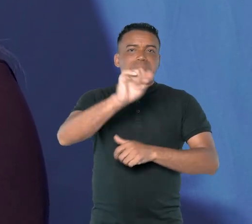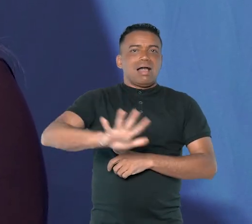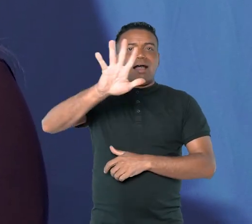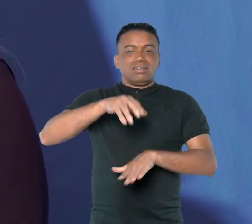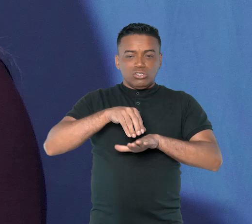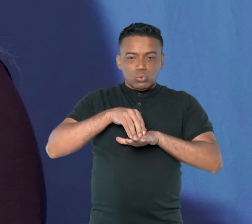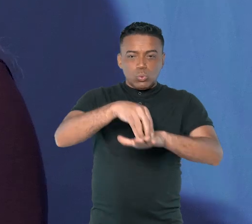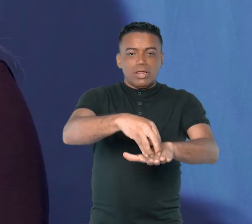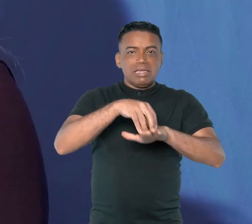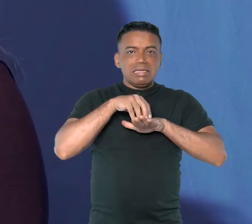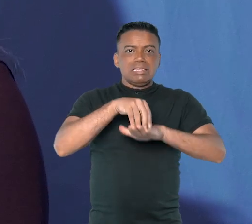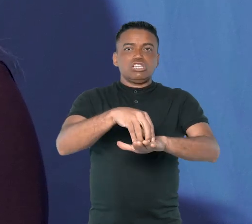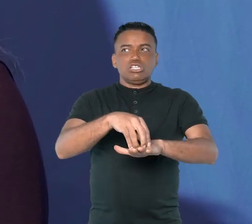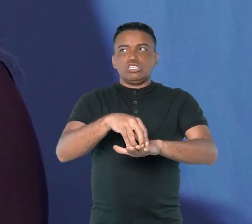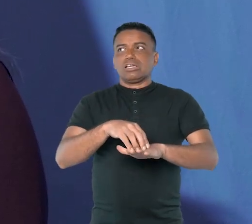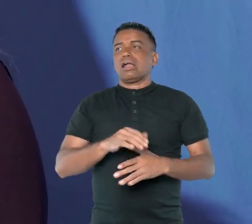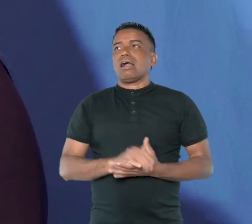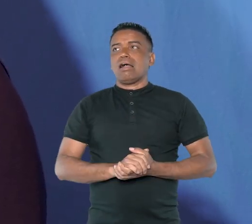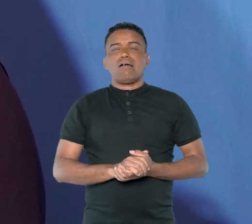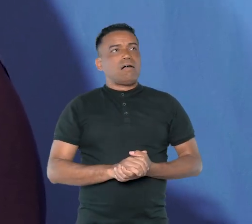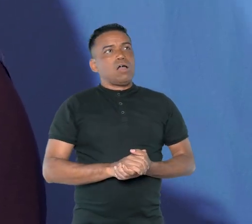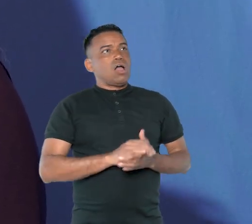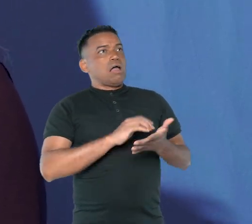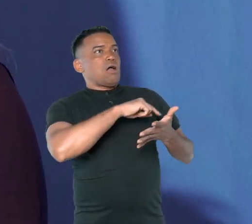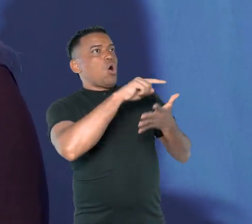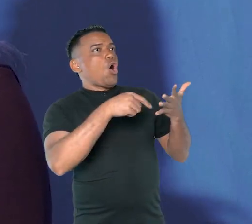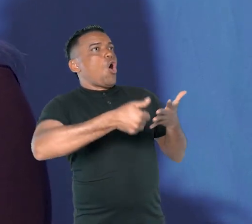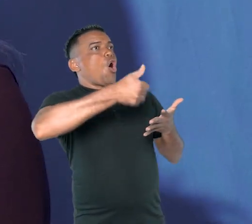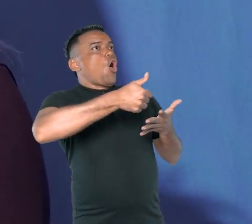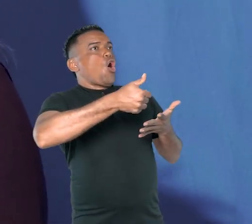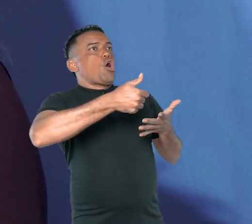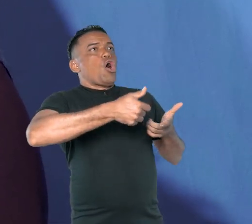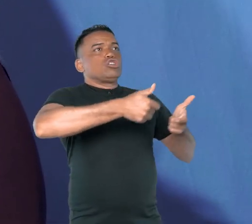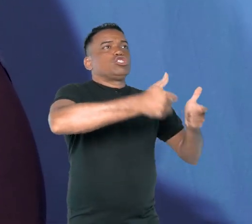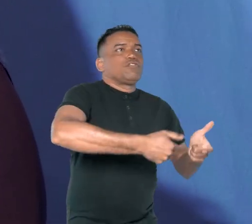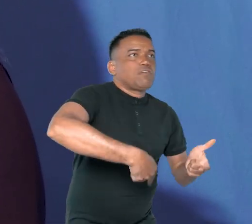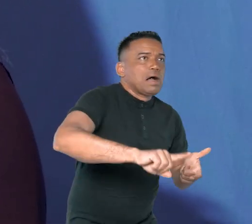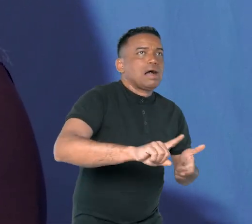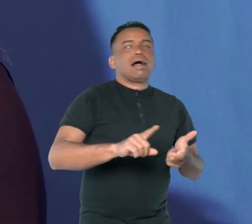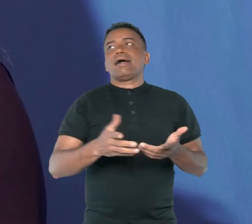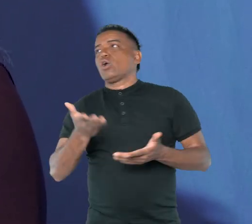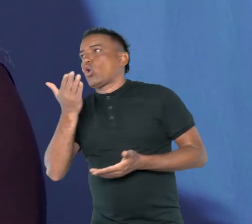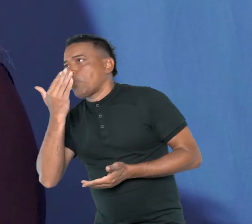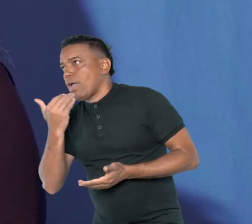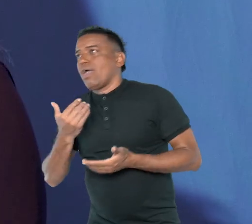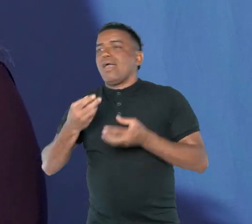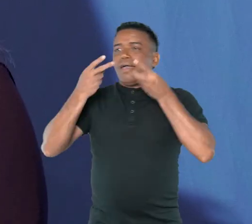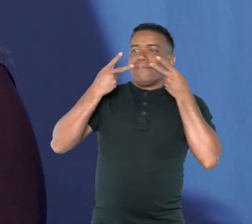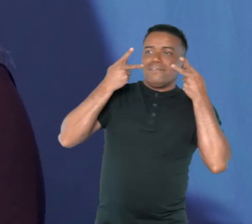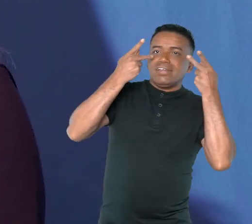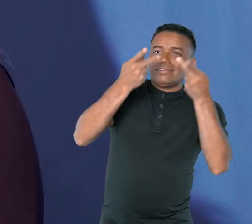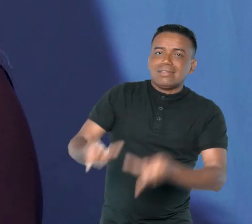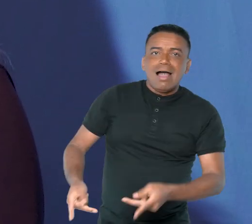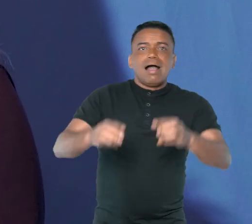sobre o que você deve fazer, ou onde você deve ir, ou onde comer, ou o que visitar, ou que museus valem a